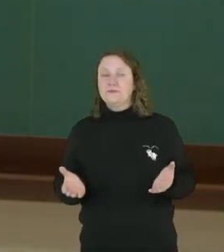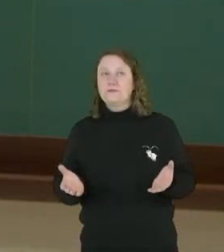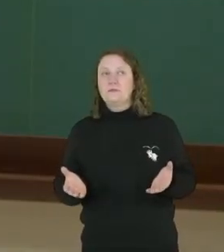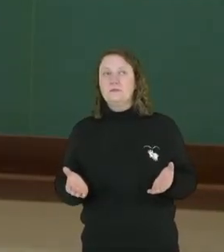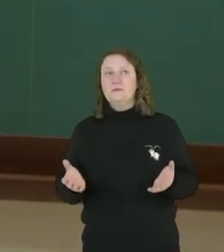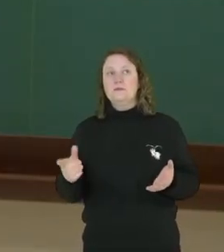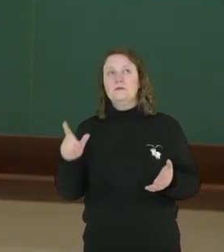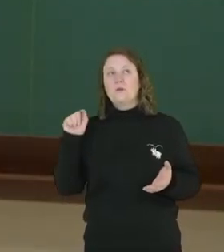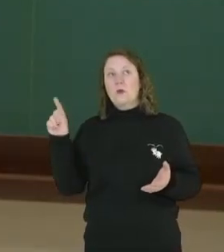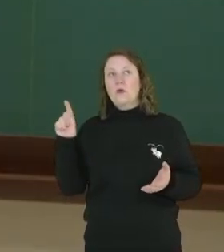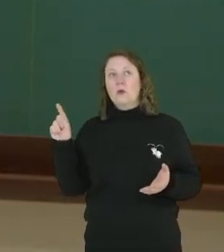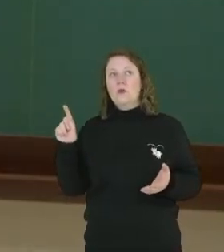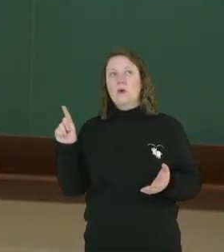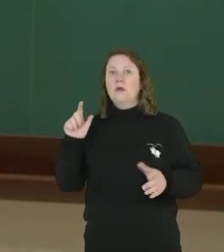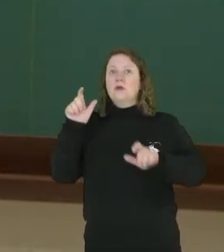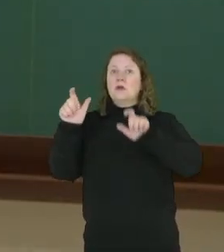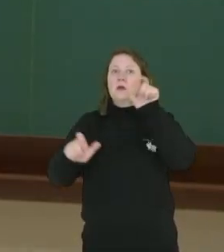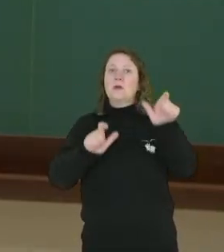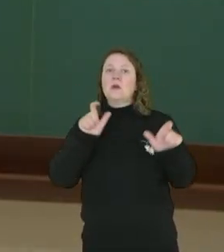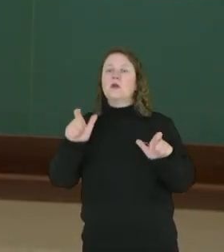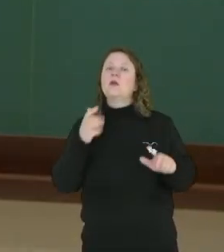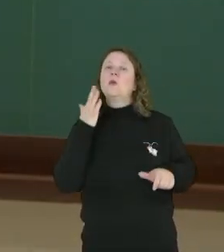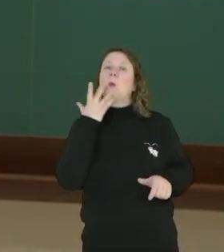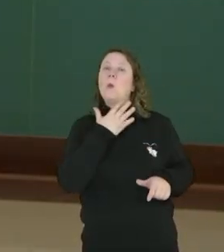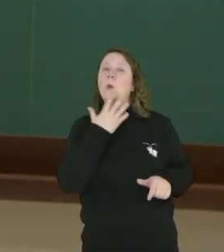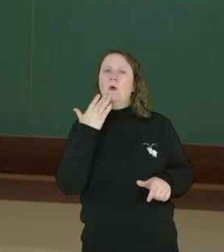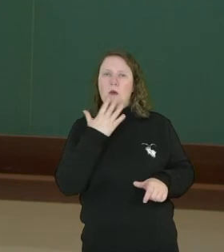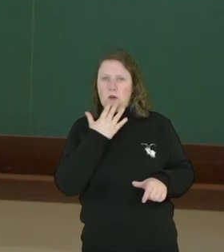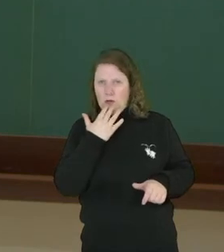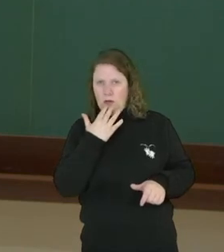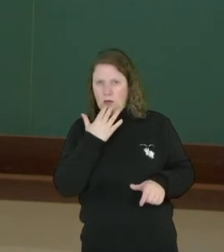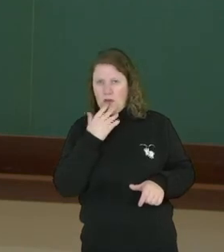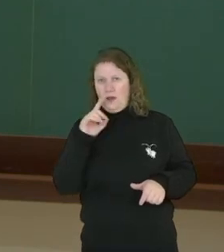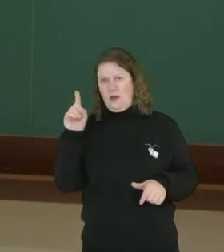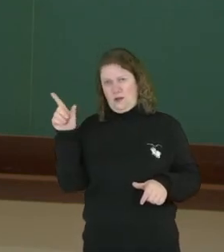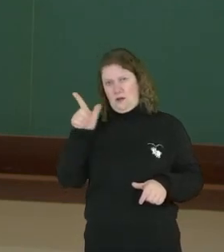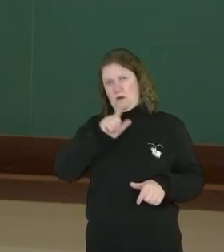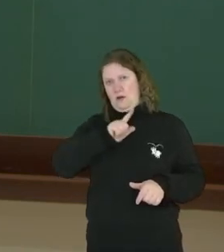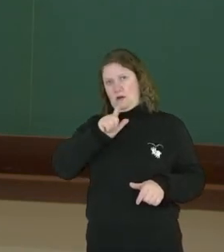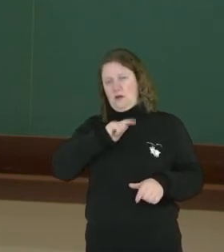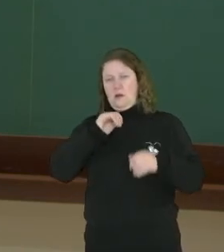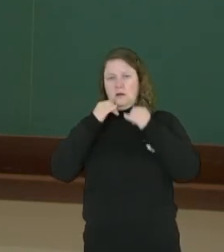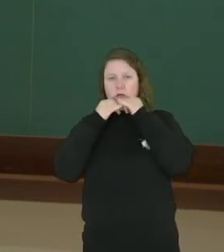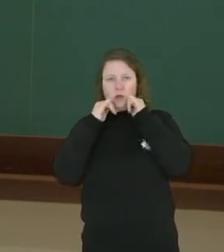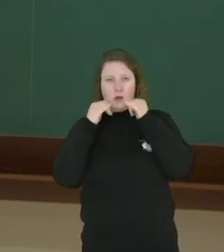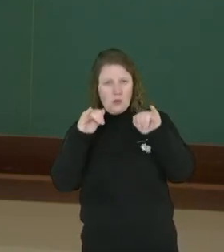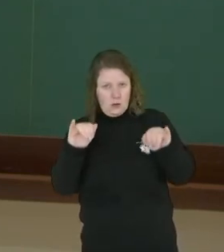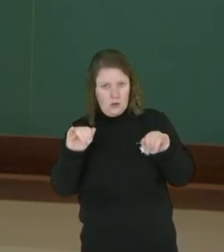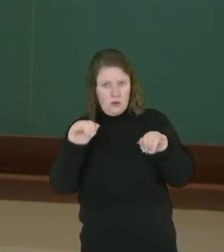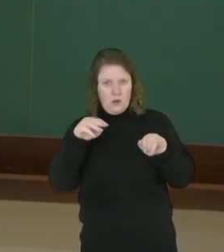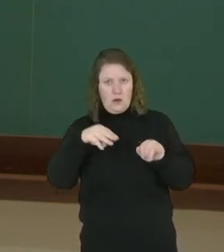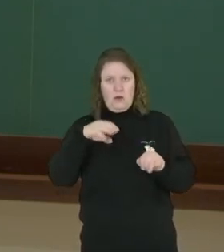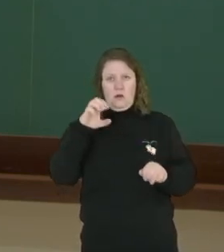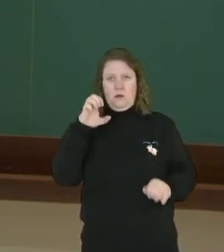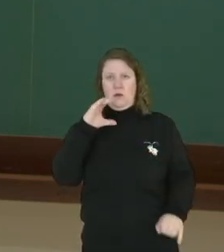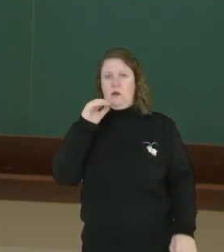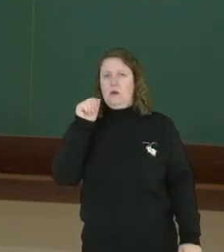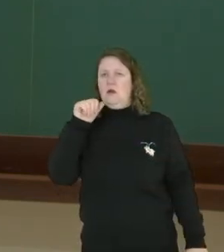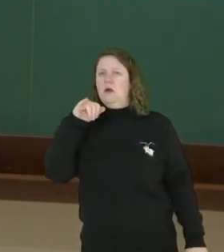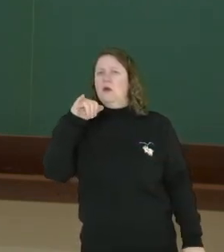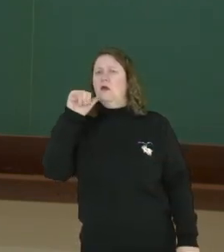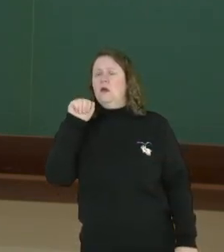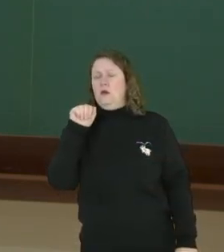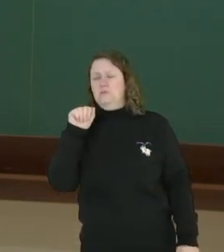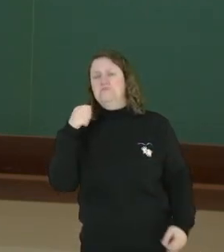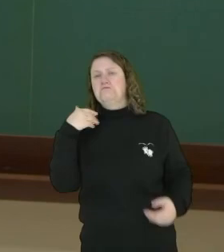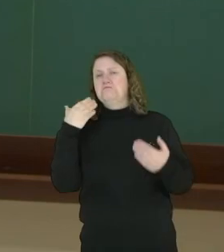nesse caso aqui, os nossos personagens coloridos, será que eles têm energia mecânica conservada? Né?